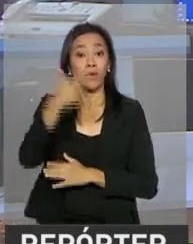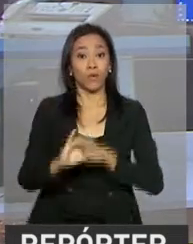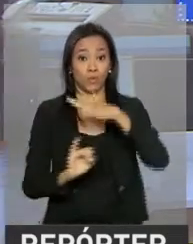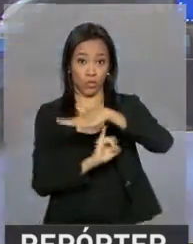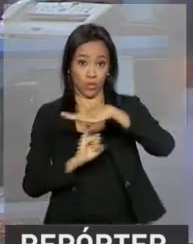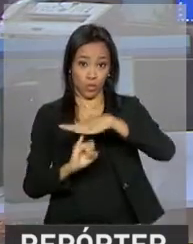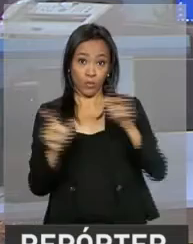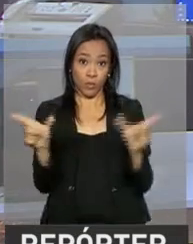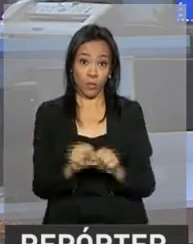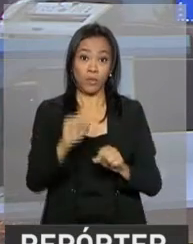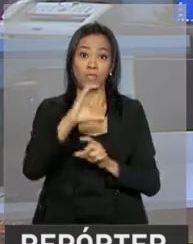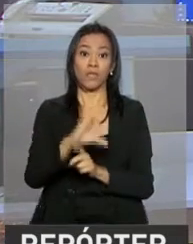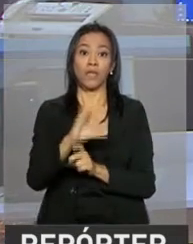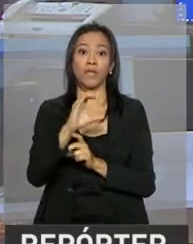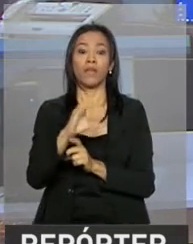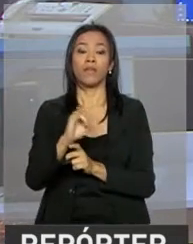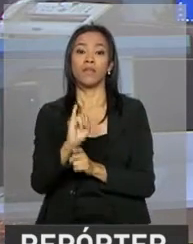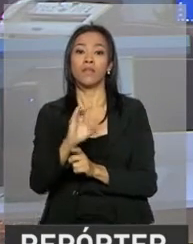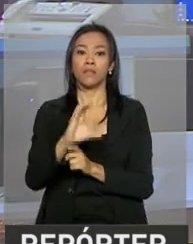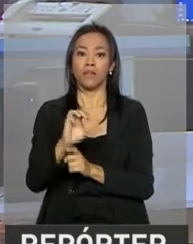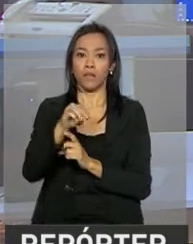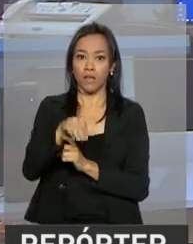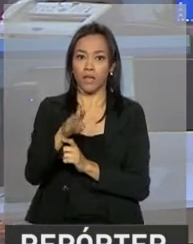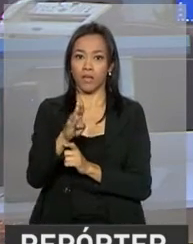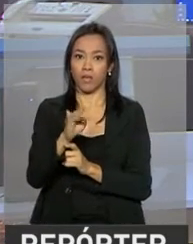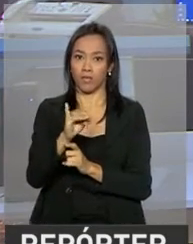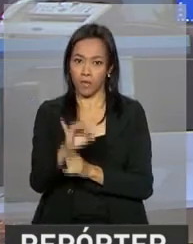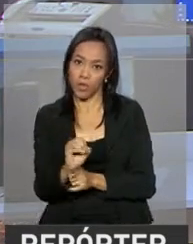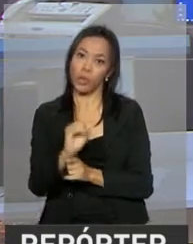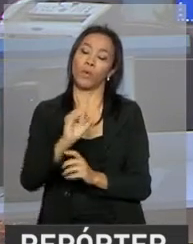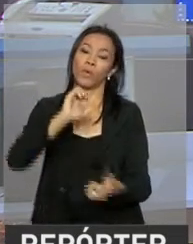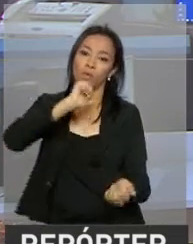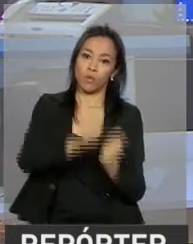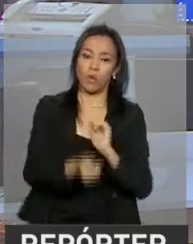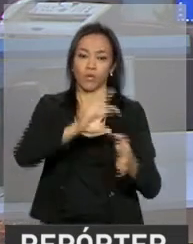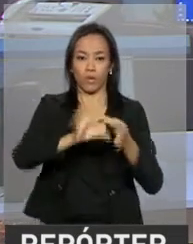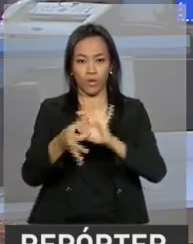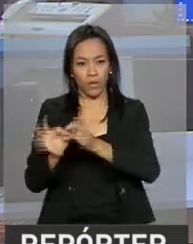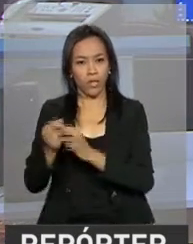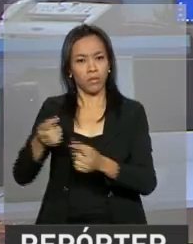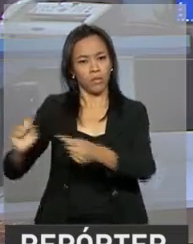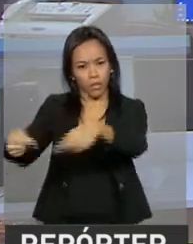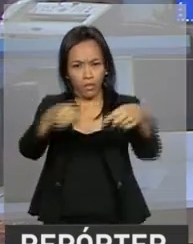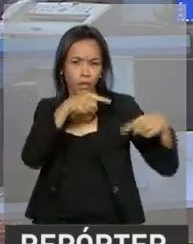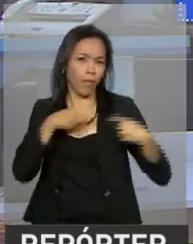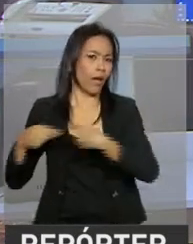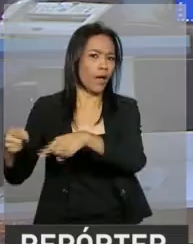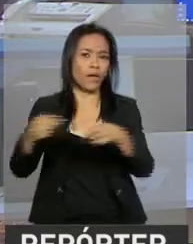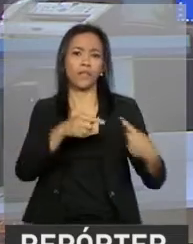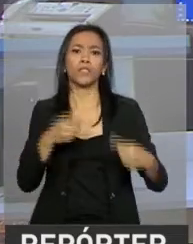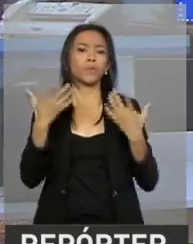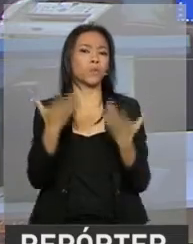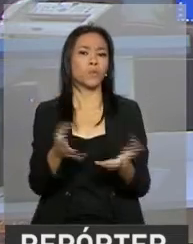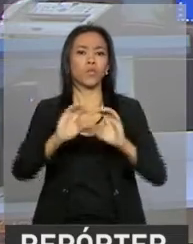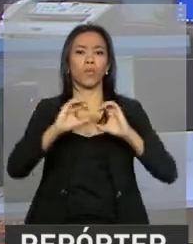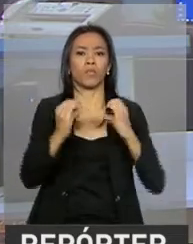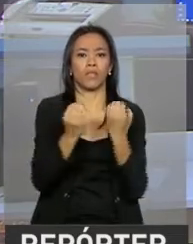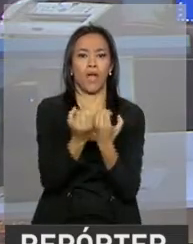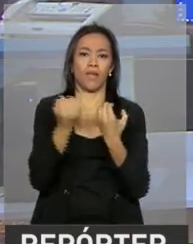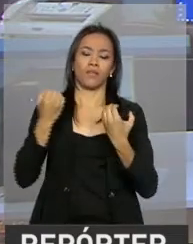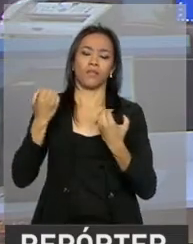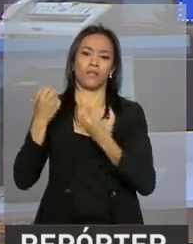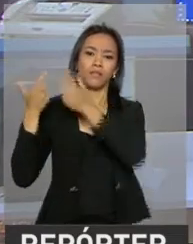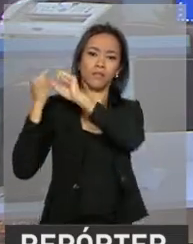icm-bio aproveitou os jogos olímpicos para promover um debate sobre o papel das comunidades tradicionais na